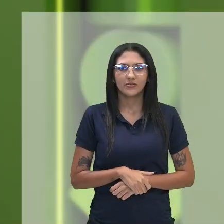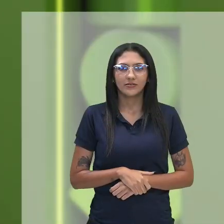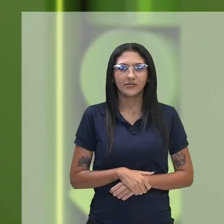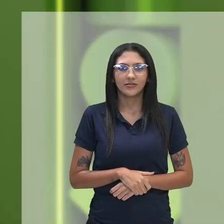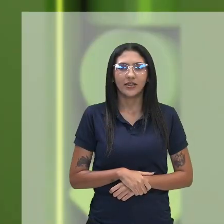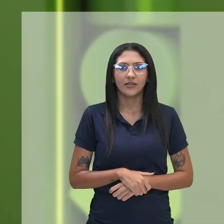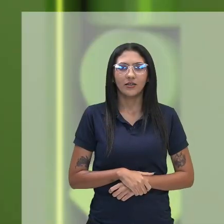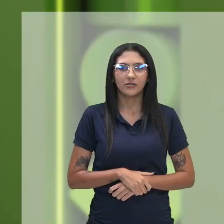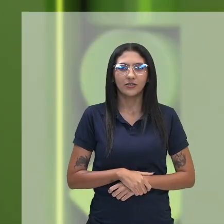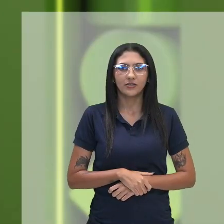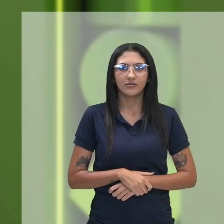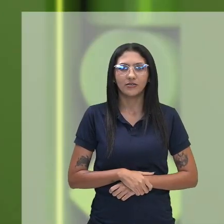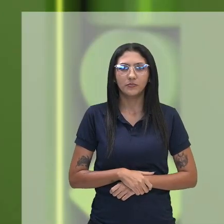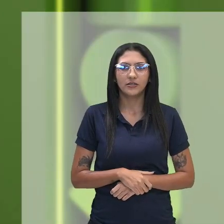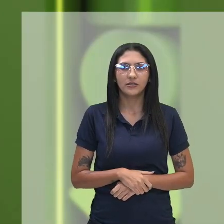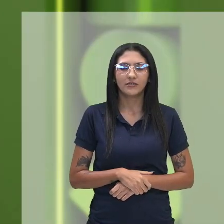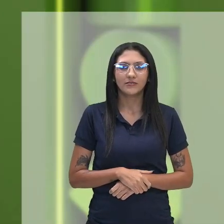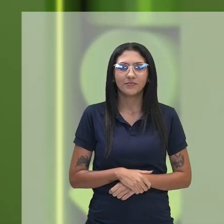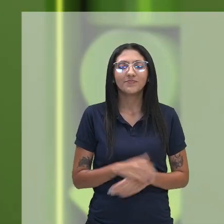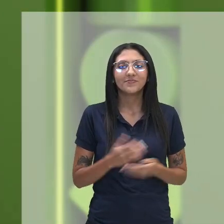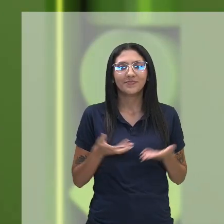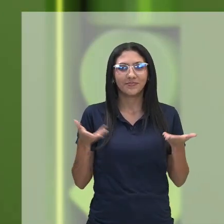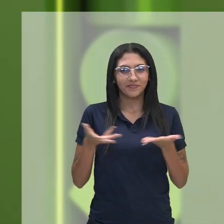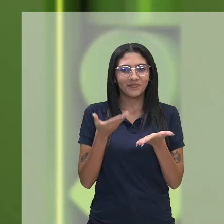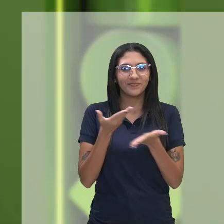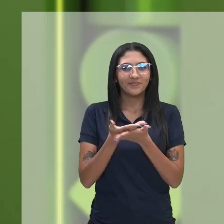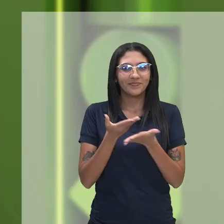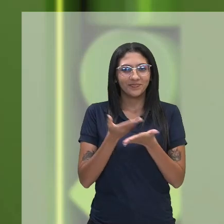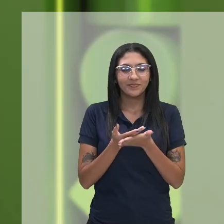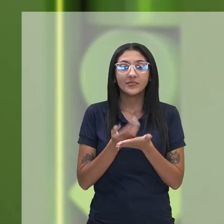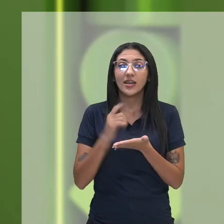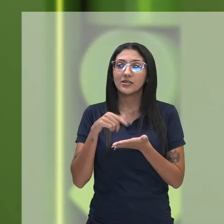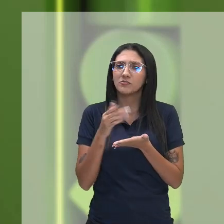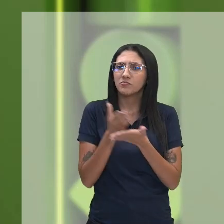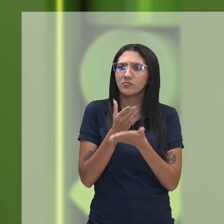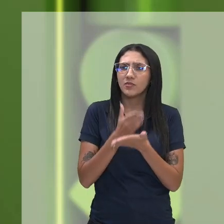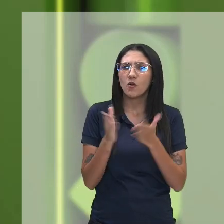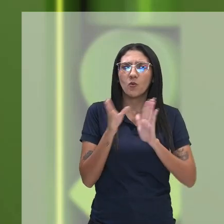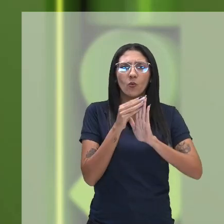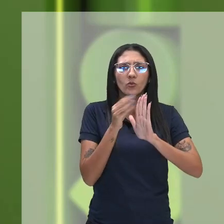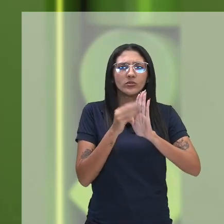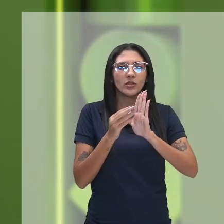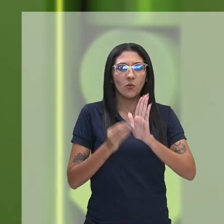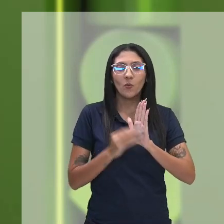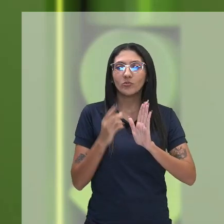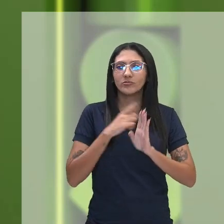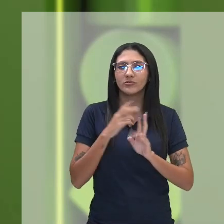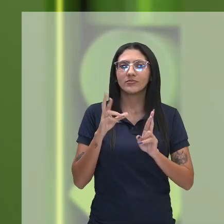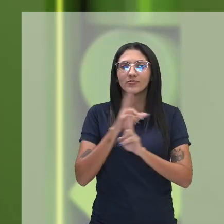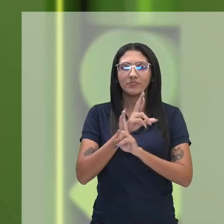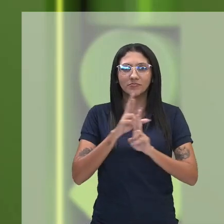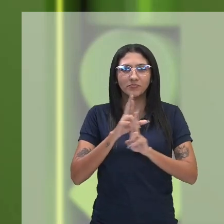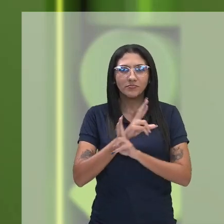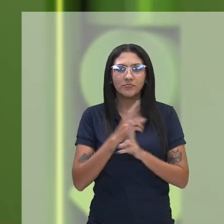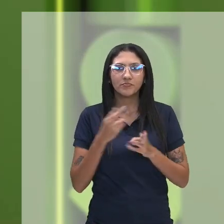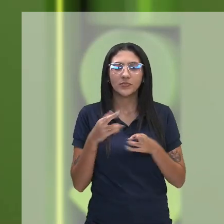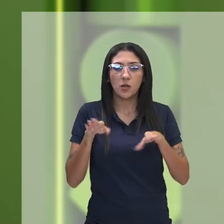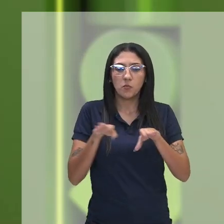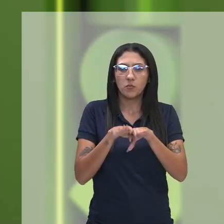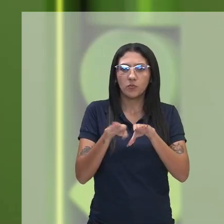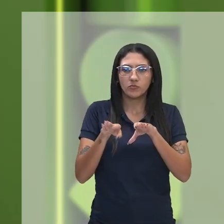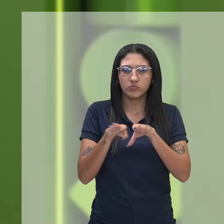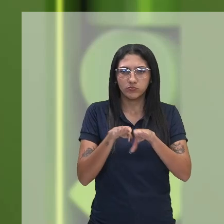Então, vamos iniciar essa aula, né? Vamos observar aí alguns conteúdos relacionados às placas tectônicas, à